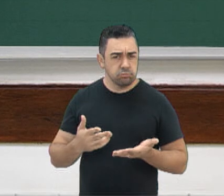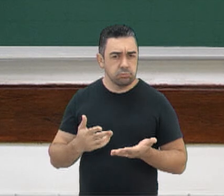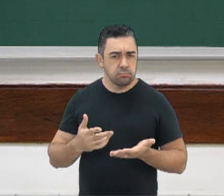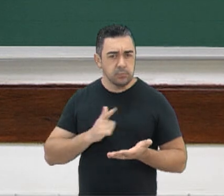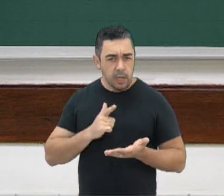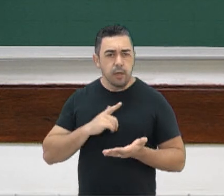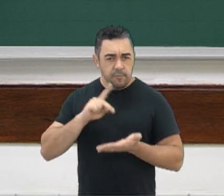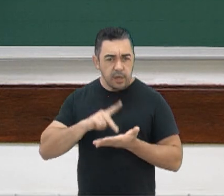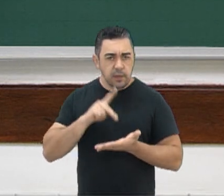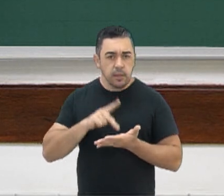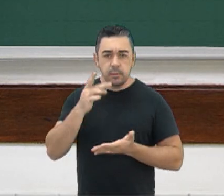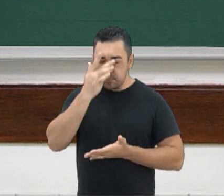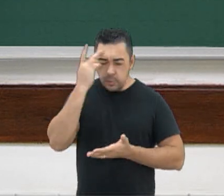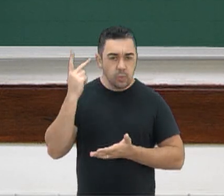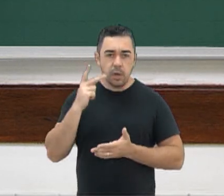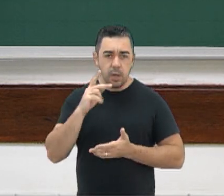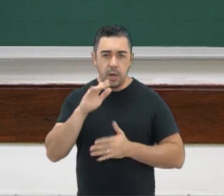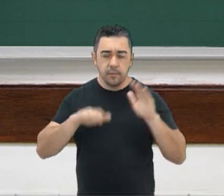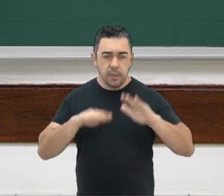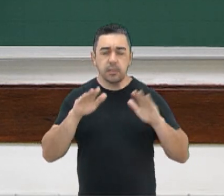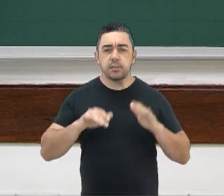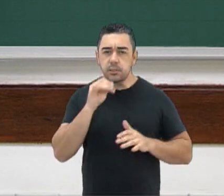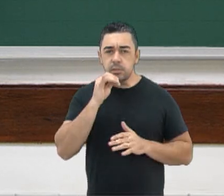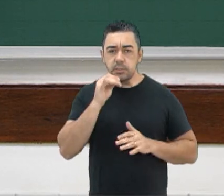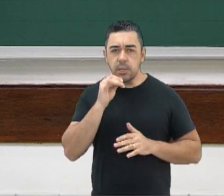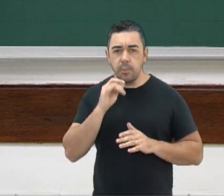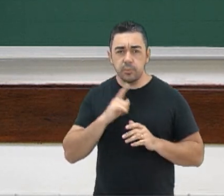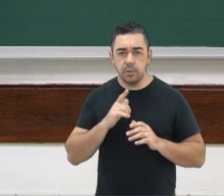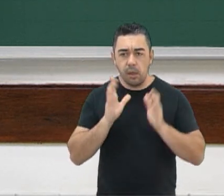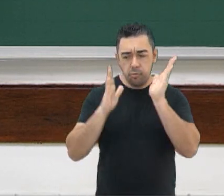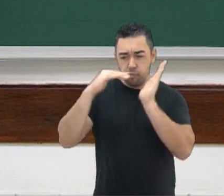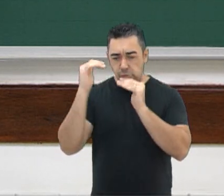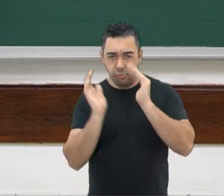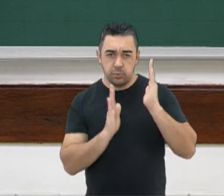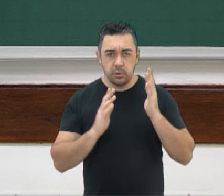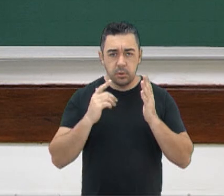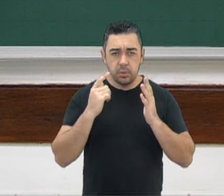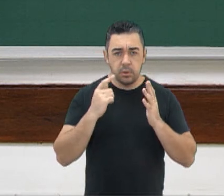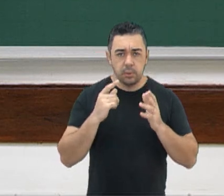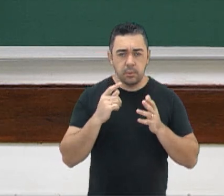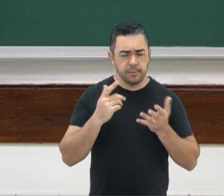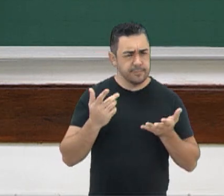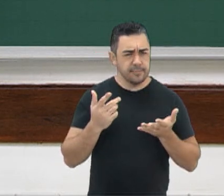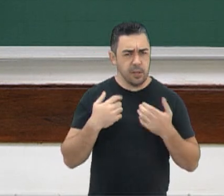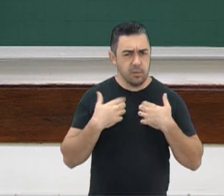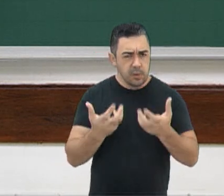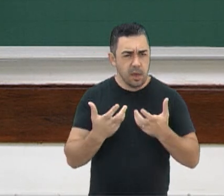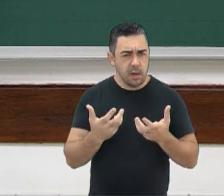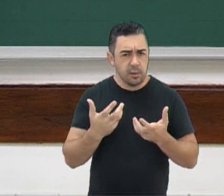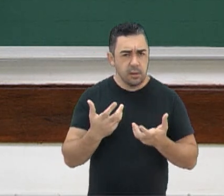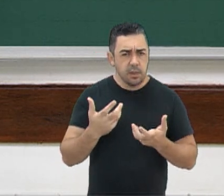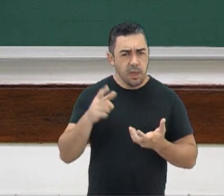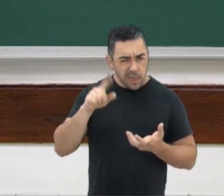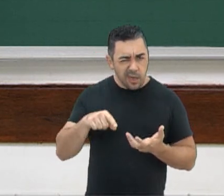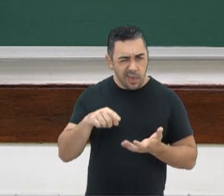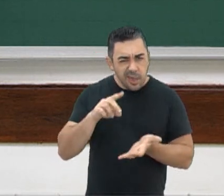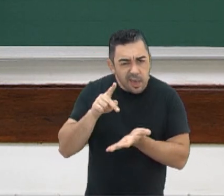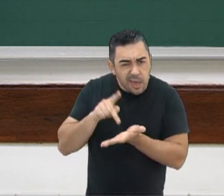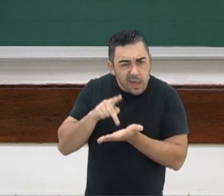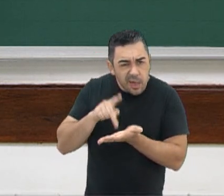as pessoas ficam totalmente desfiguradas. Eu quero ter essa ideia de que isso é